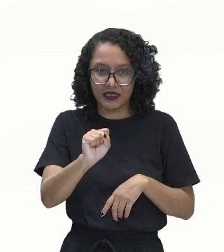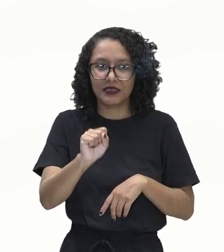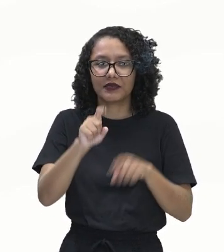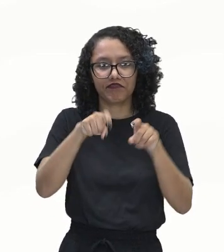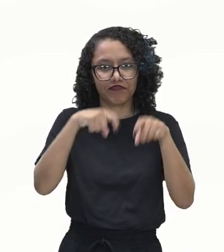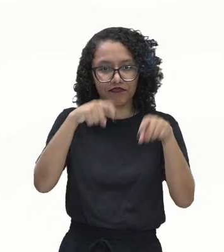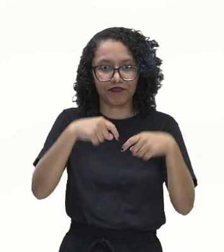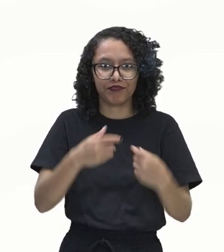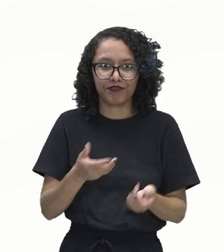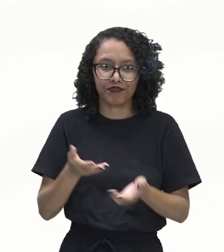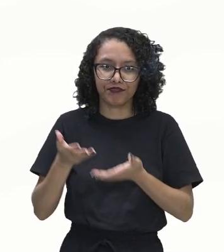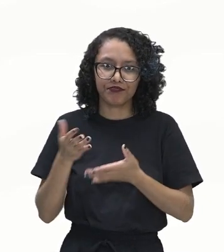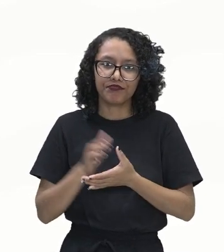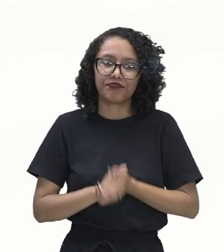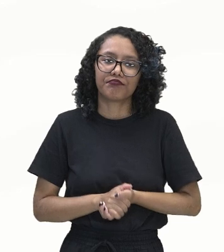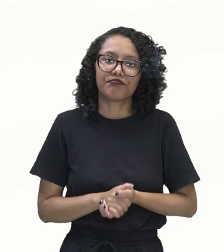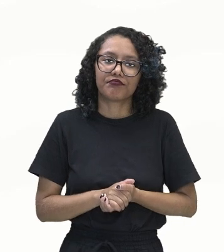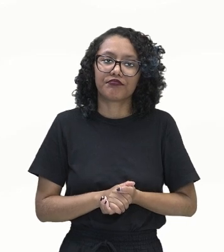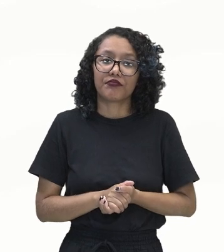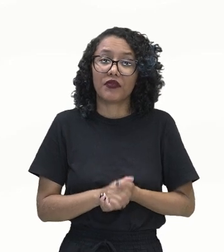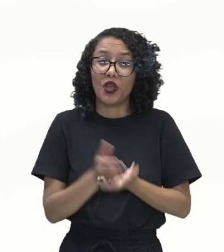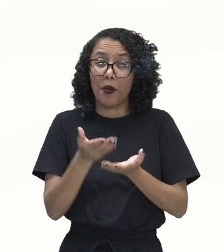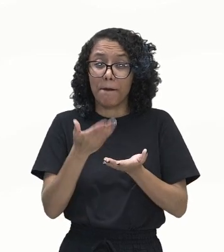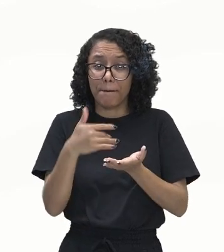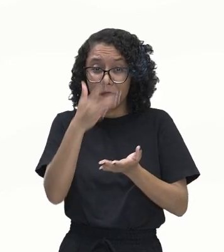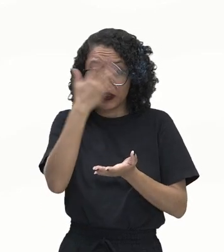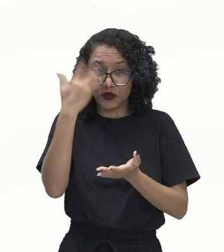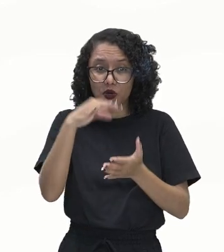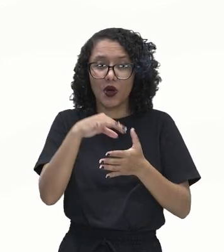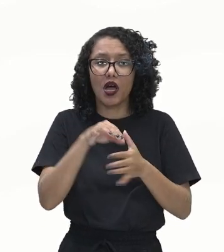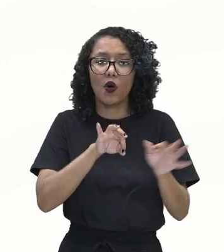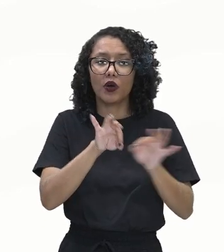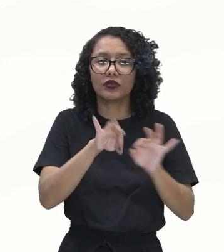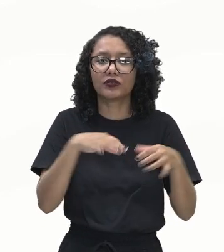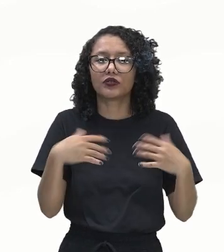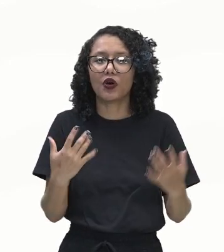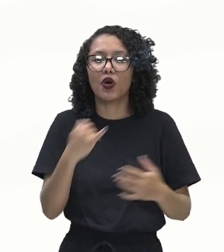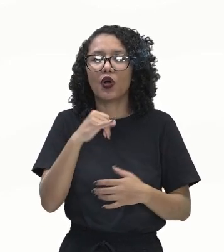essas ligas, elas foram formadas por Francisco Julião em